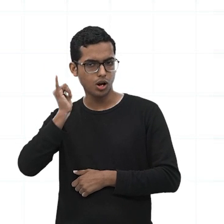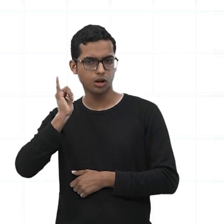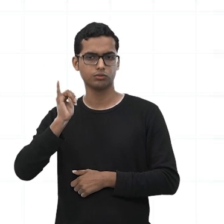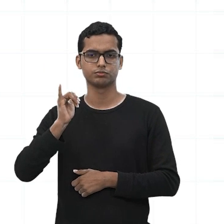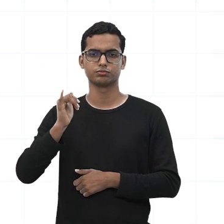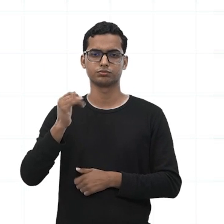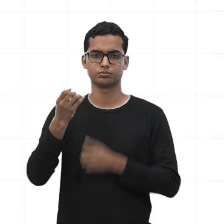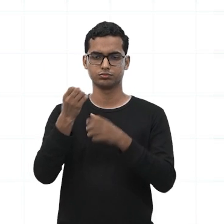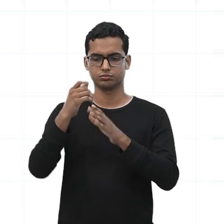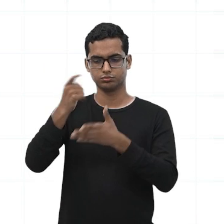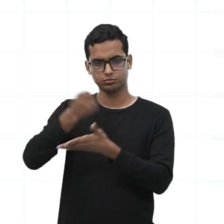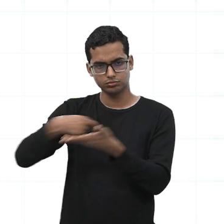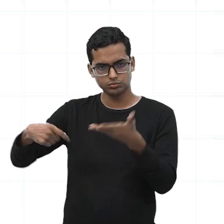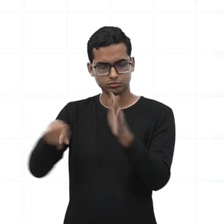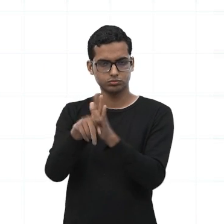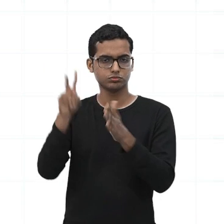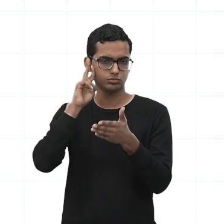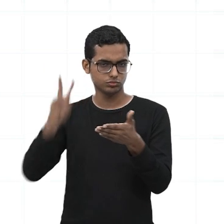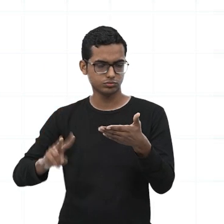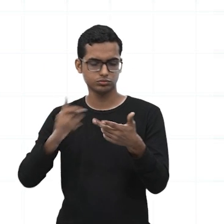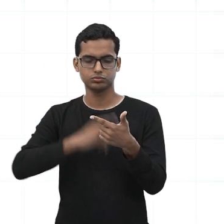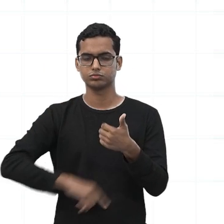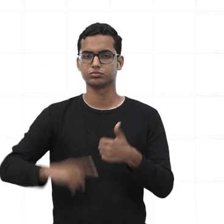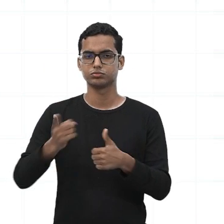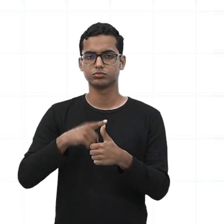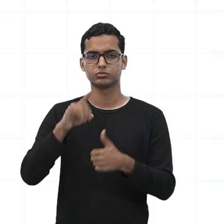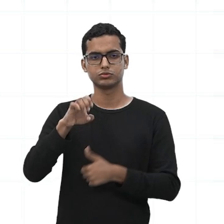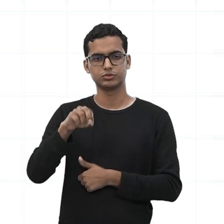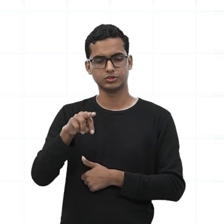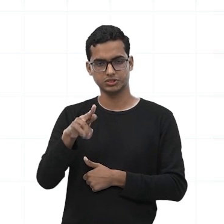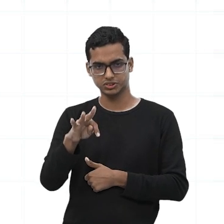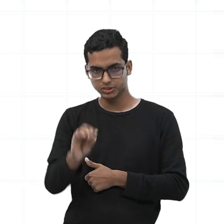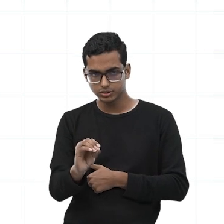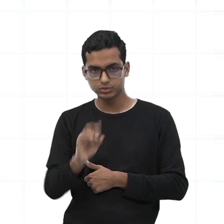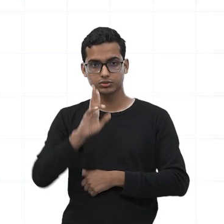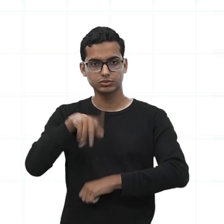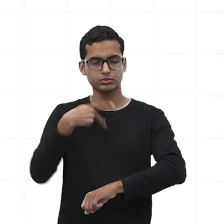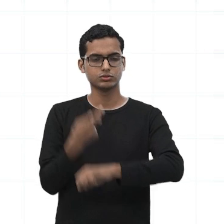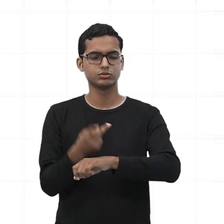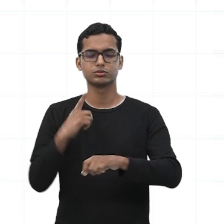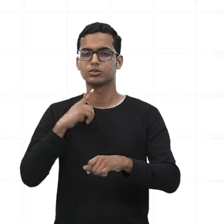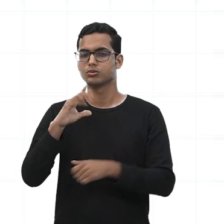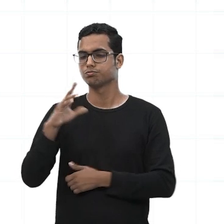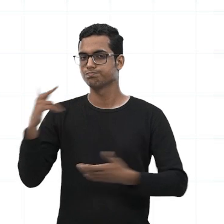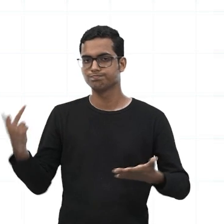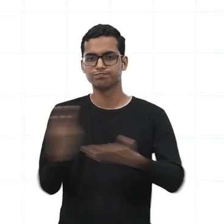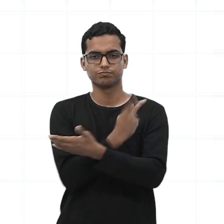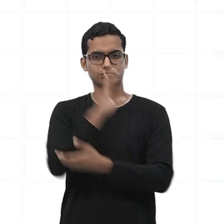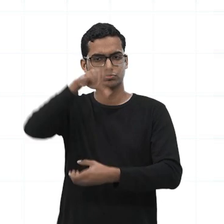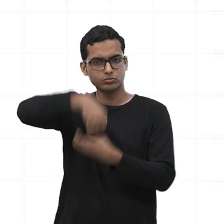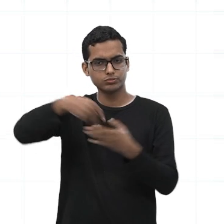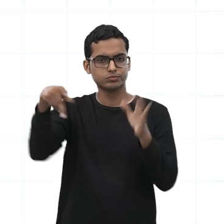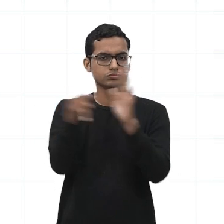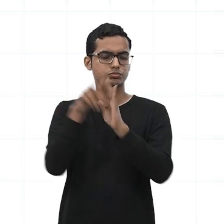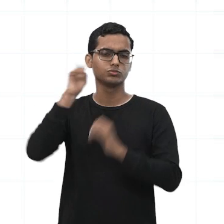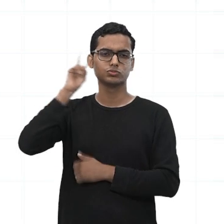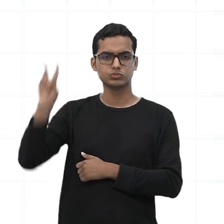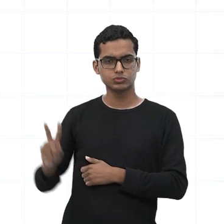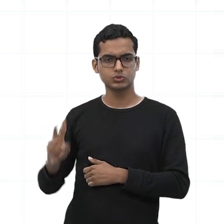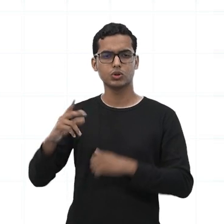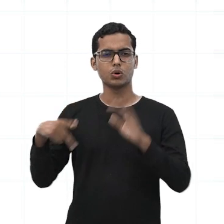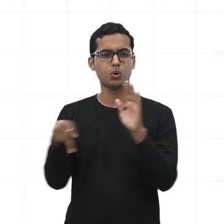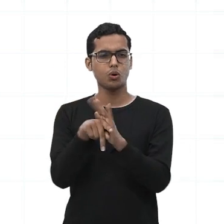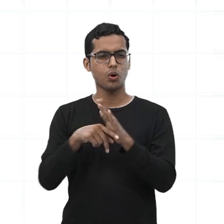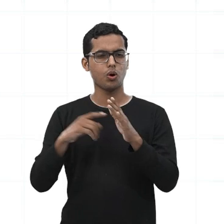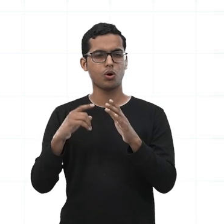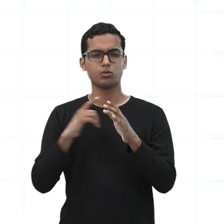vem o enredo. O que é o enredo? É o acontecimento, é tudo o que acontece na história, são os conflitos ali